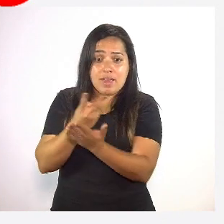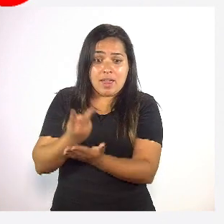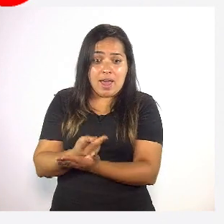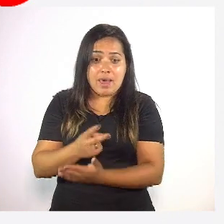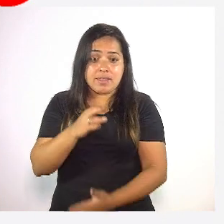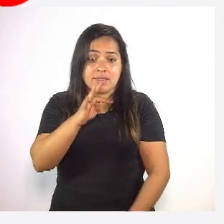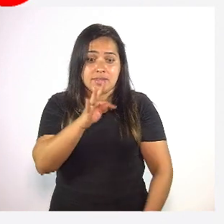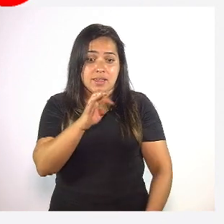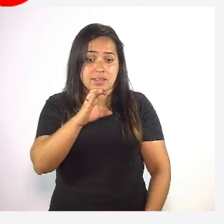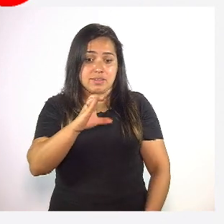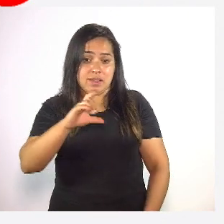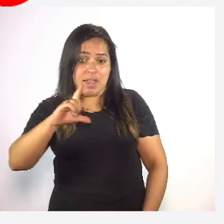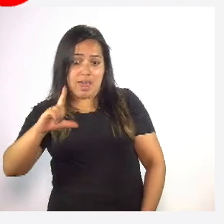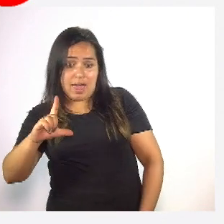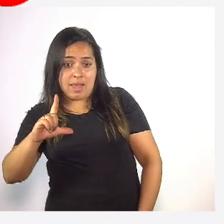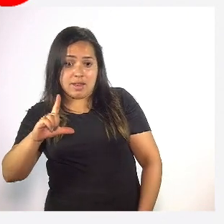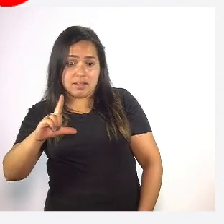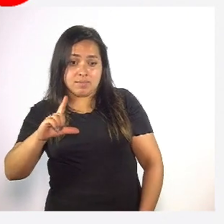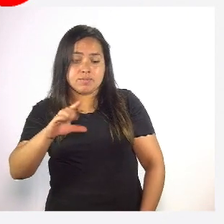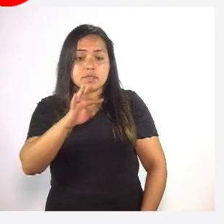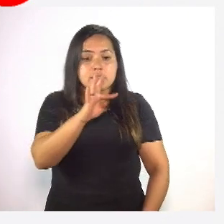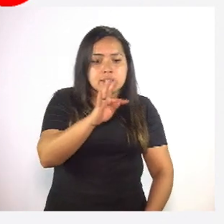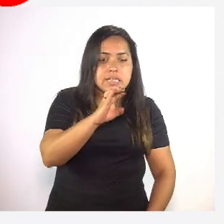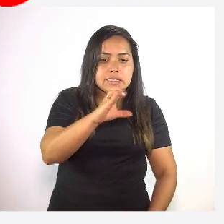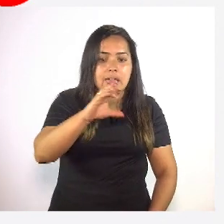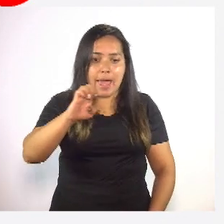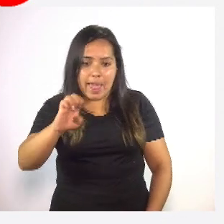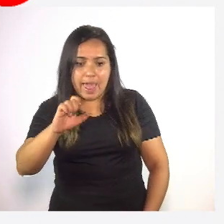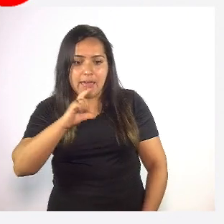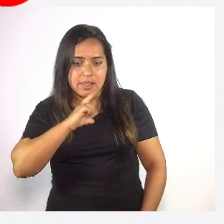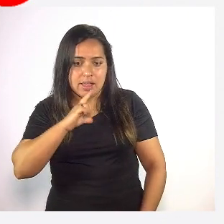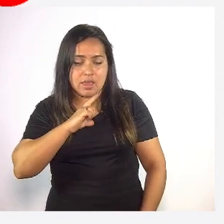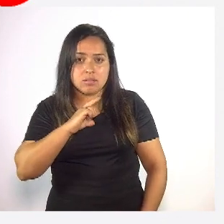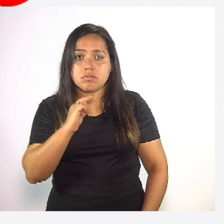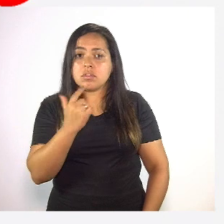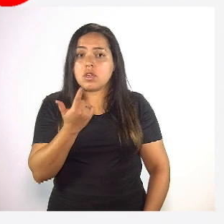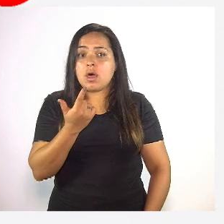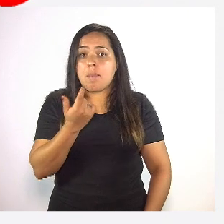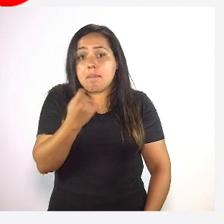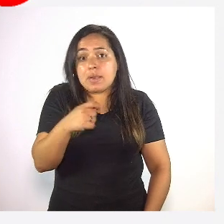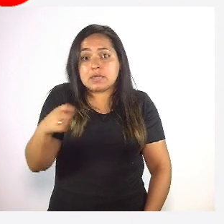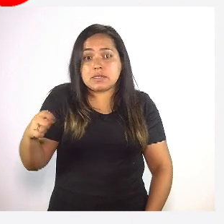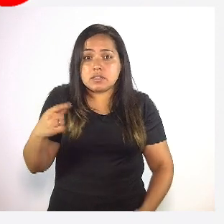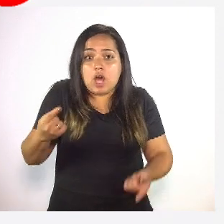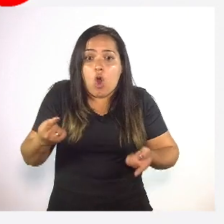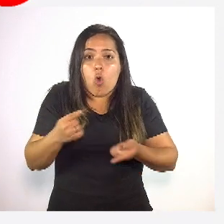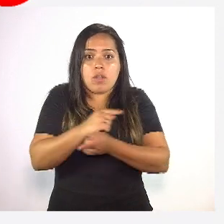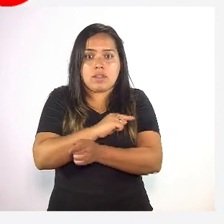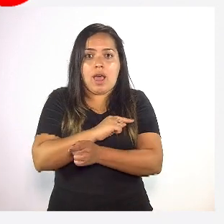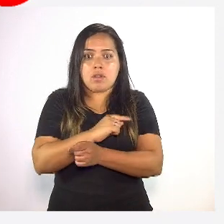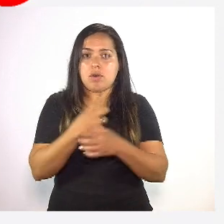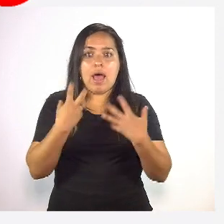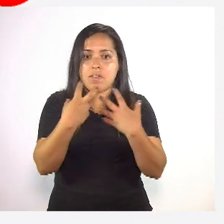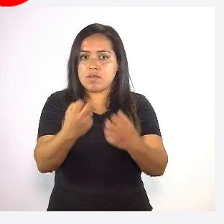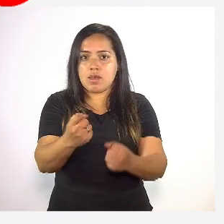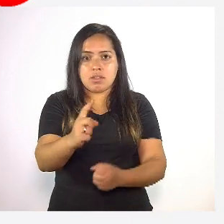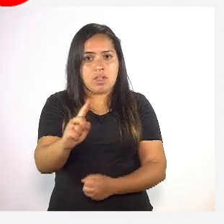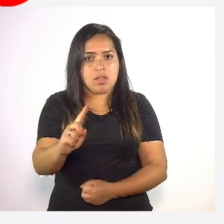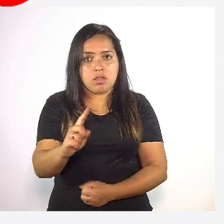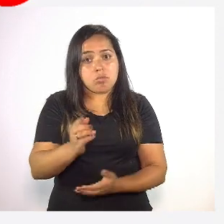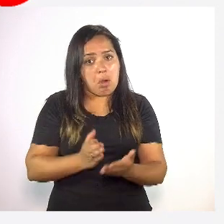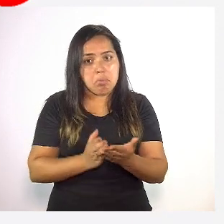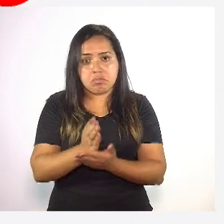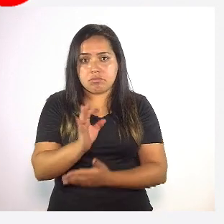tem opção a não ser, no seu relatório prévio, ser contrário à aprovação, porque é isso que